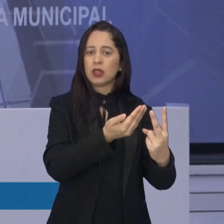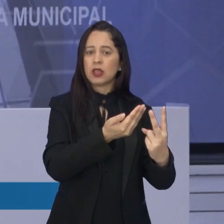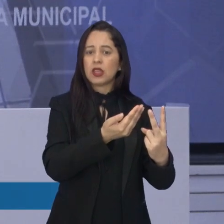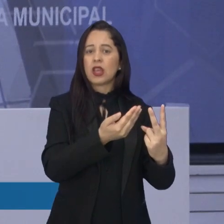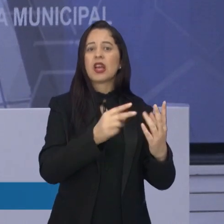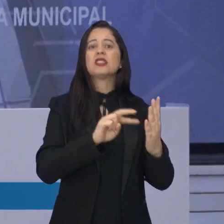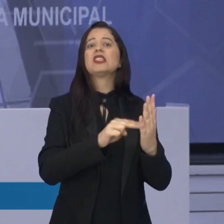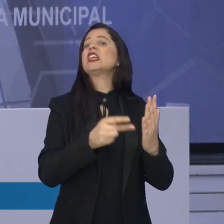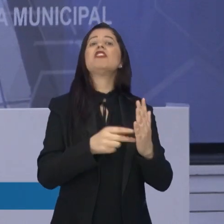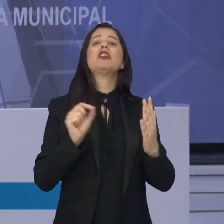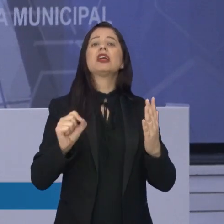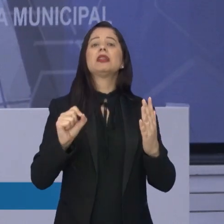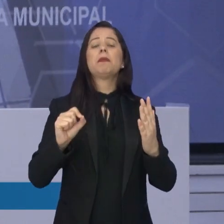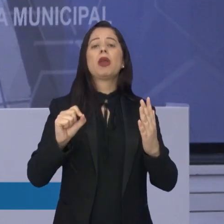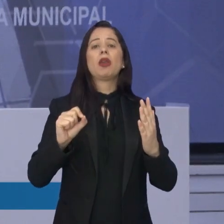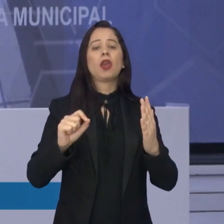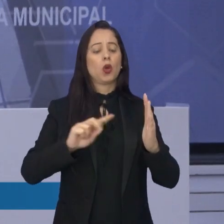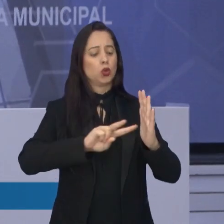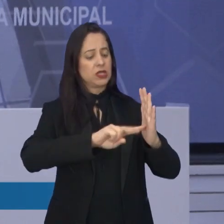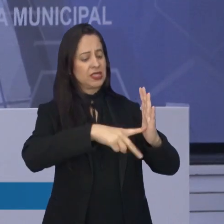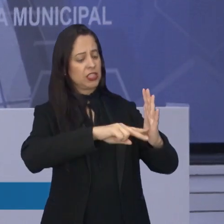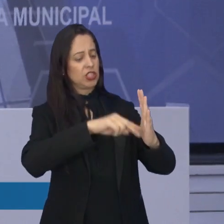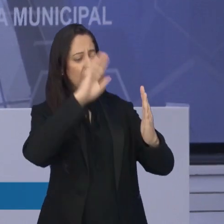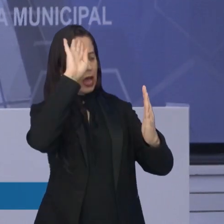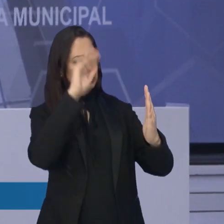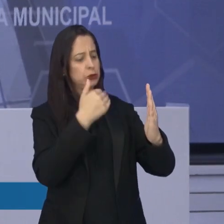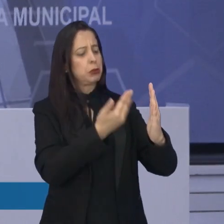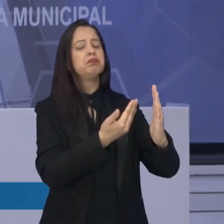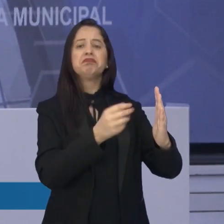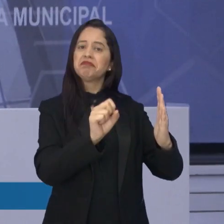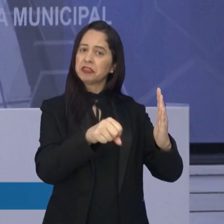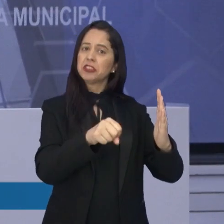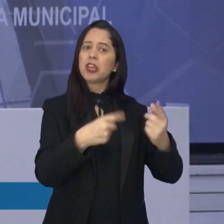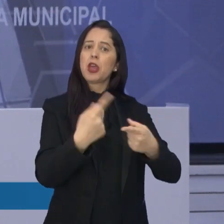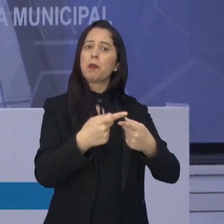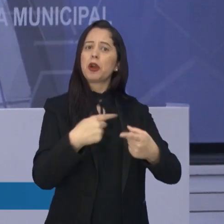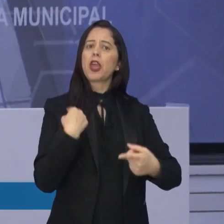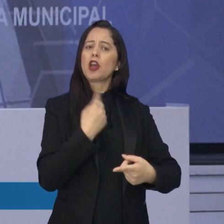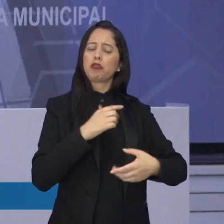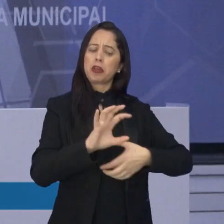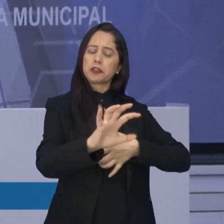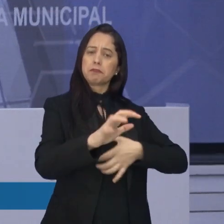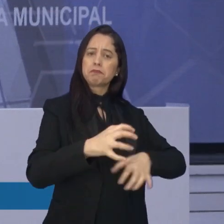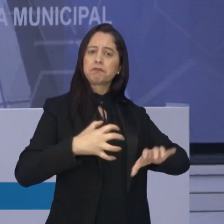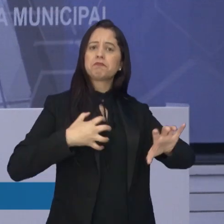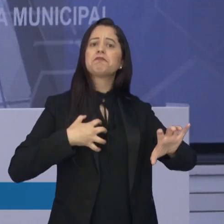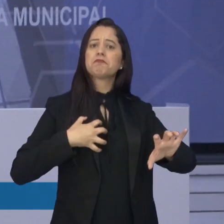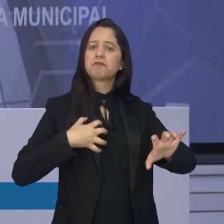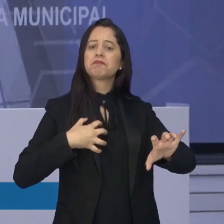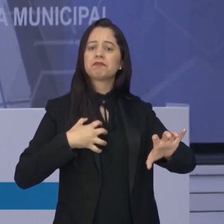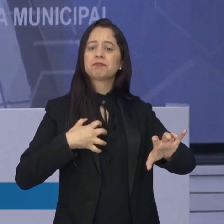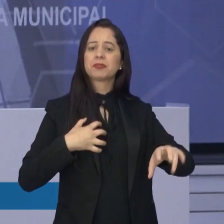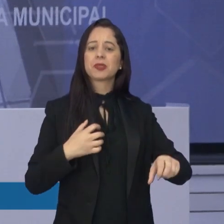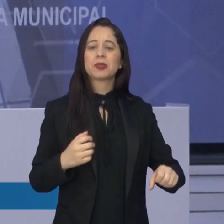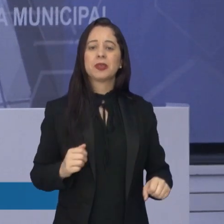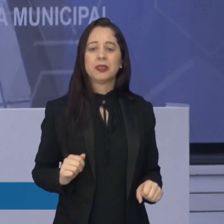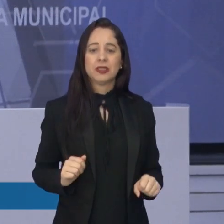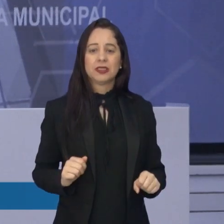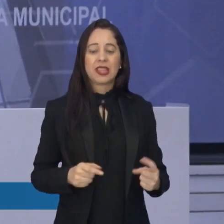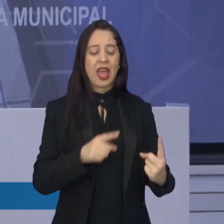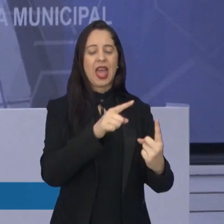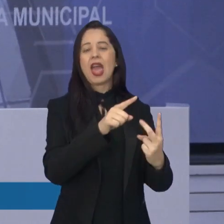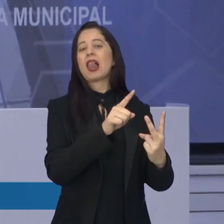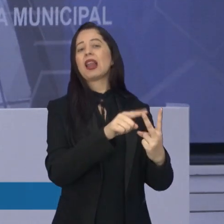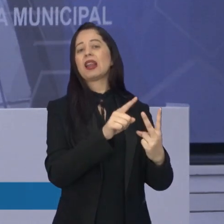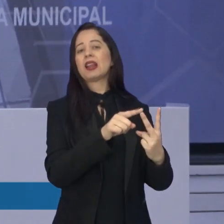ao sindicato. Sim, sentimos-nos homenageados na pessoa do Milione e da Fernanda. A